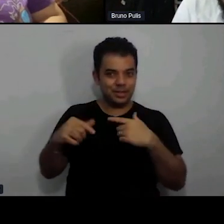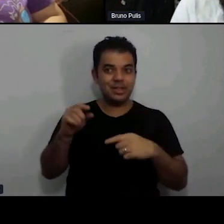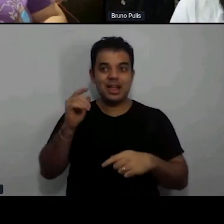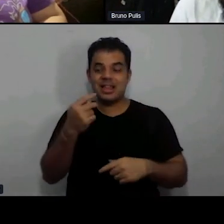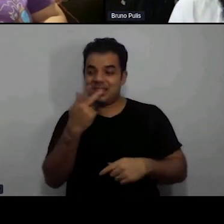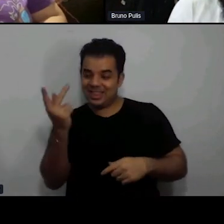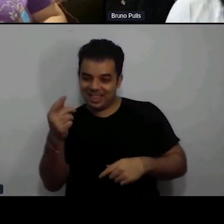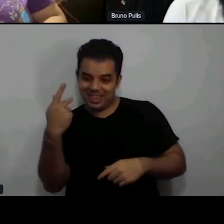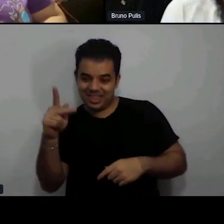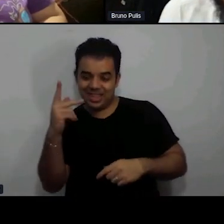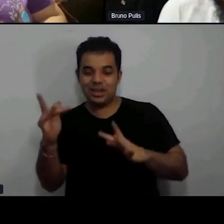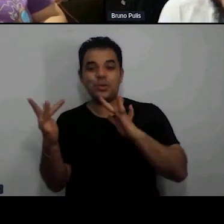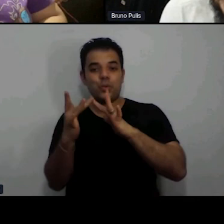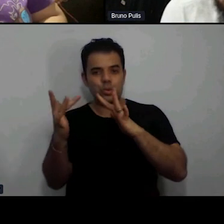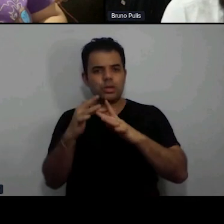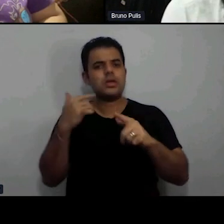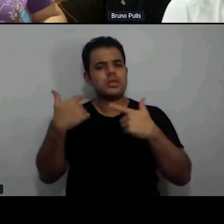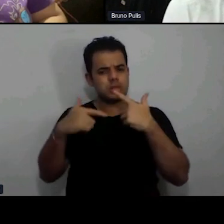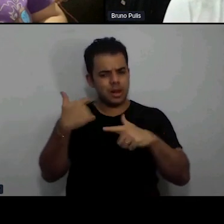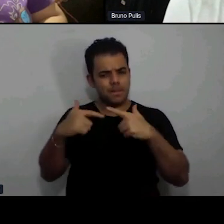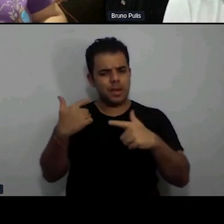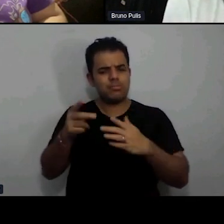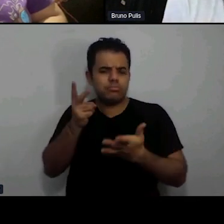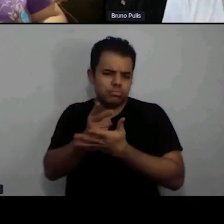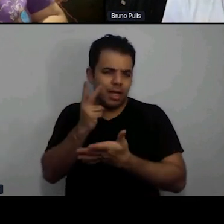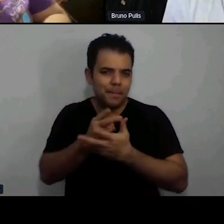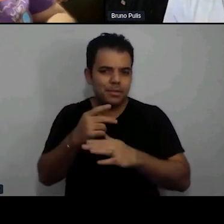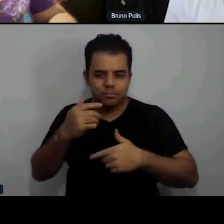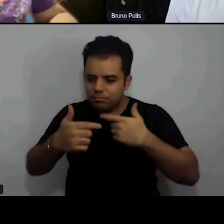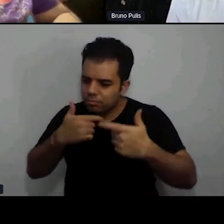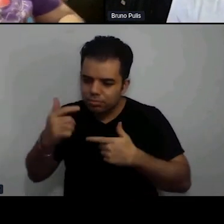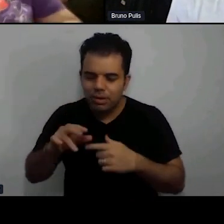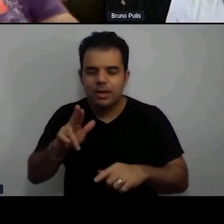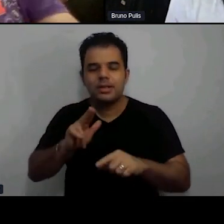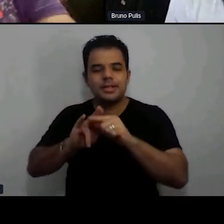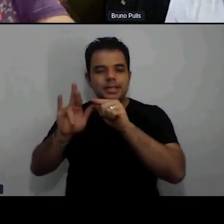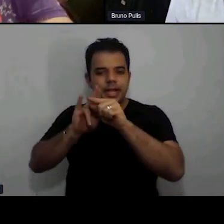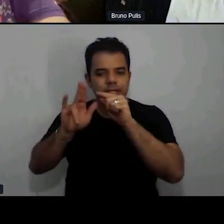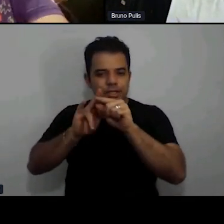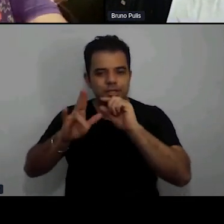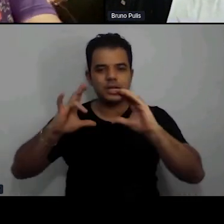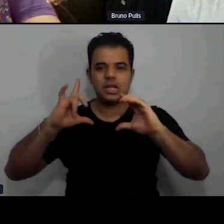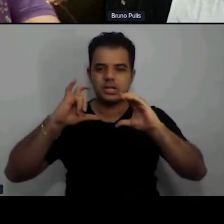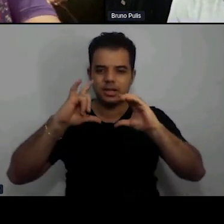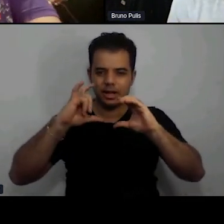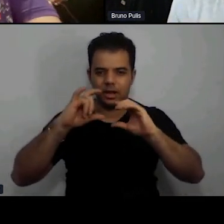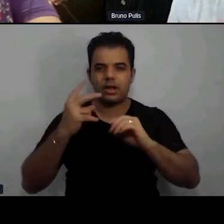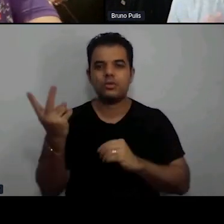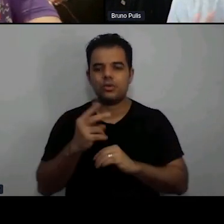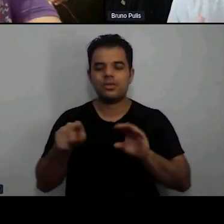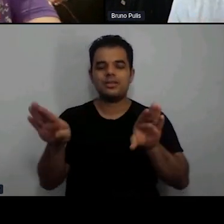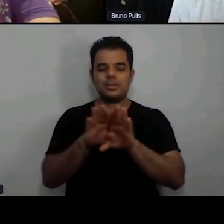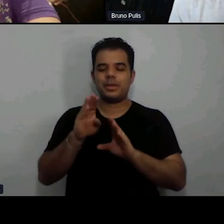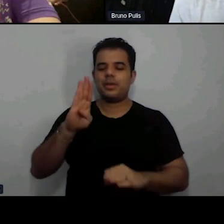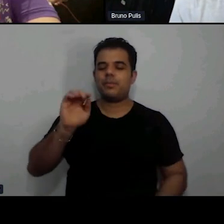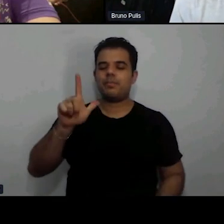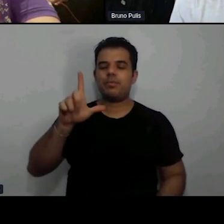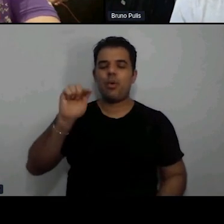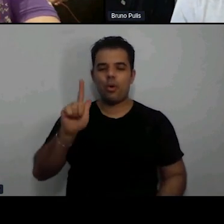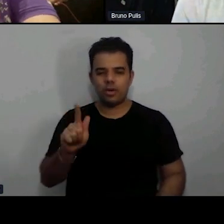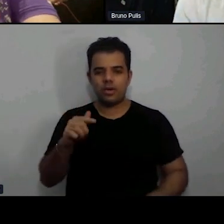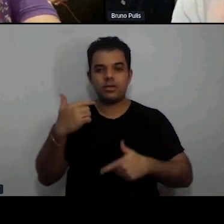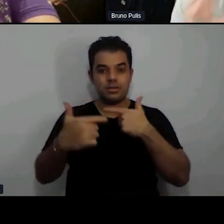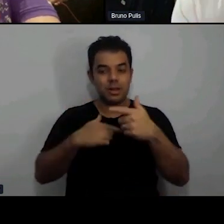contatos estão aí. Eu sou muito ativo no LinkedIn, no Instagram também. no meu blog, mas eu estou focando bastante